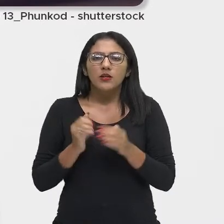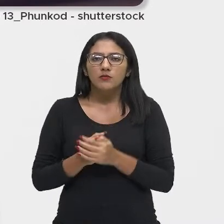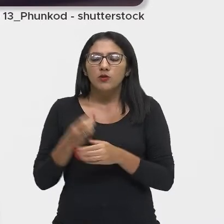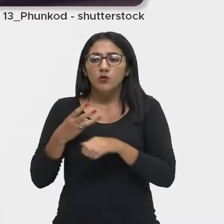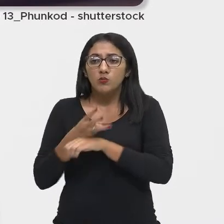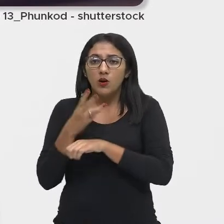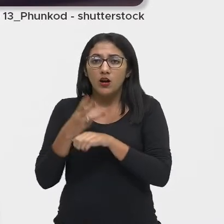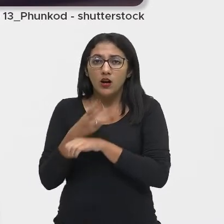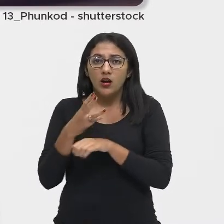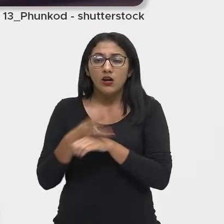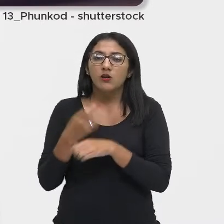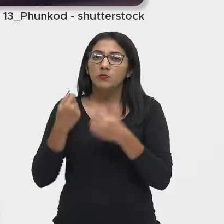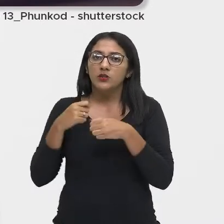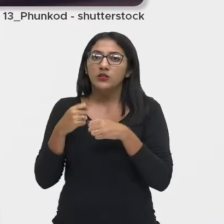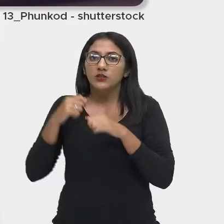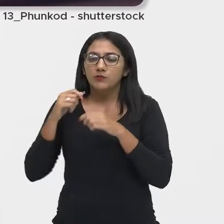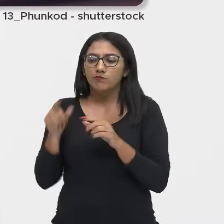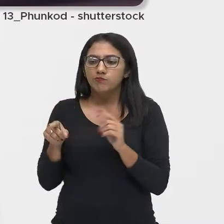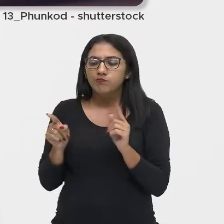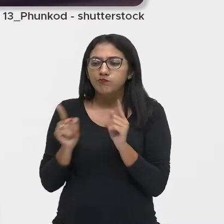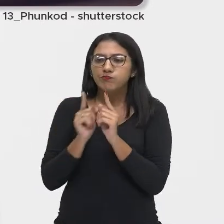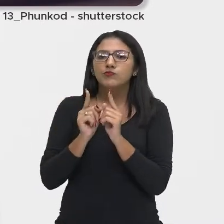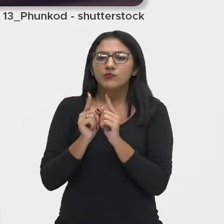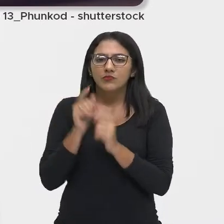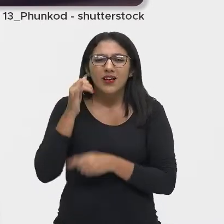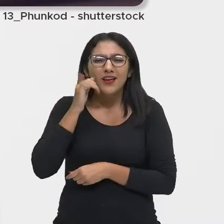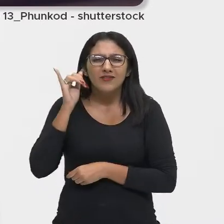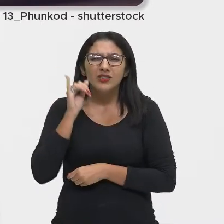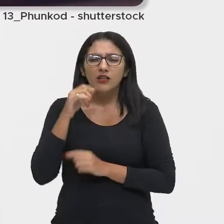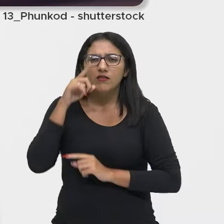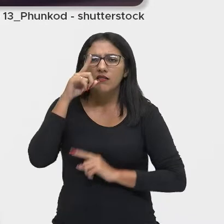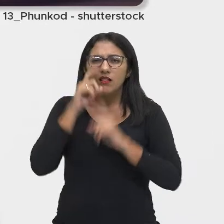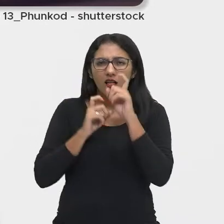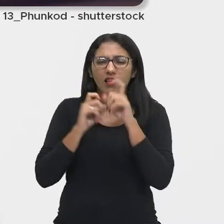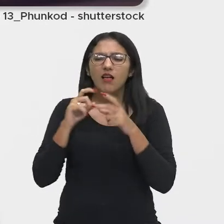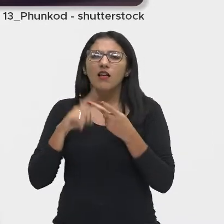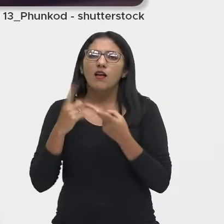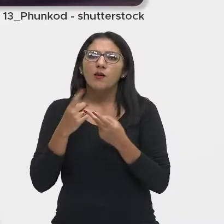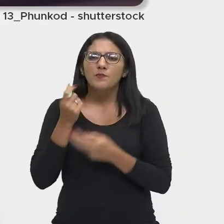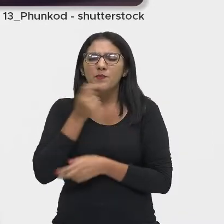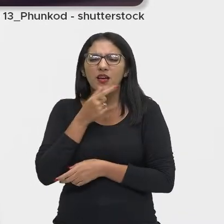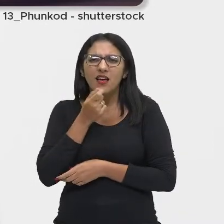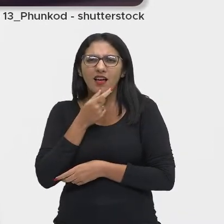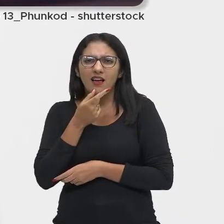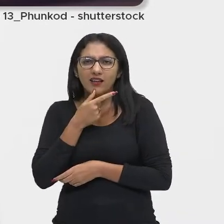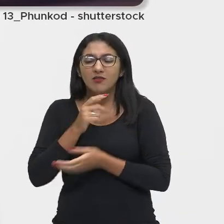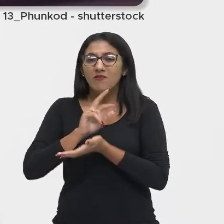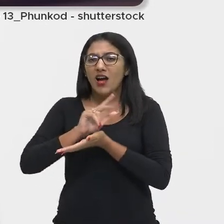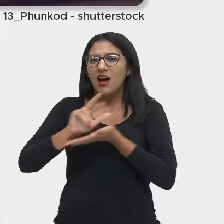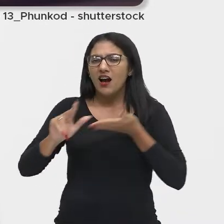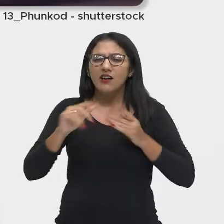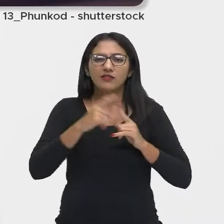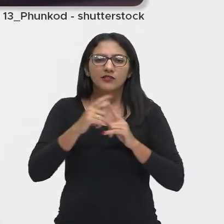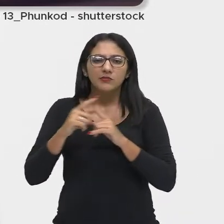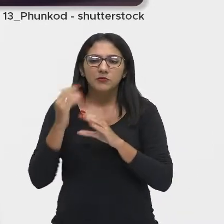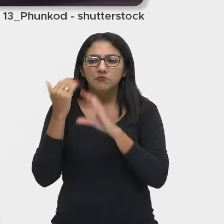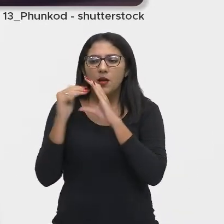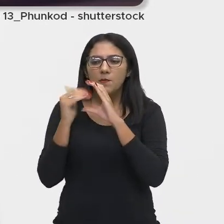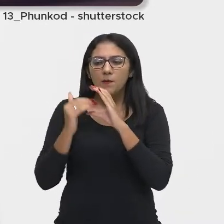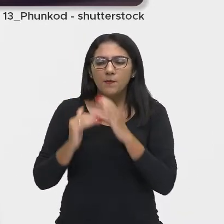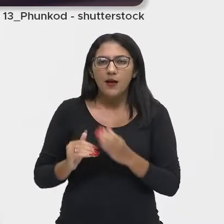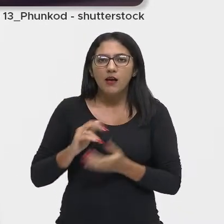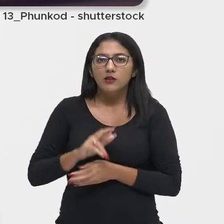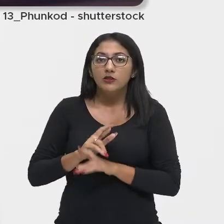ser curtas e objetivas. Evite ficar enviando os emoticons, piadas e quaisquer outros tipos de mensagens que não